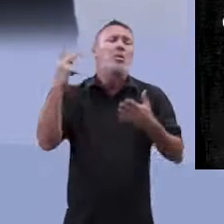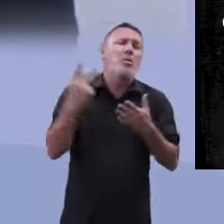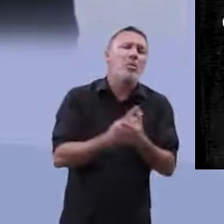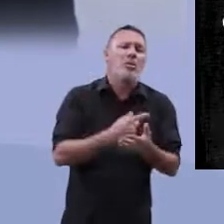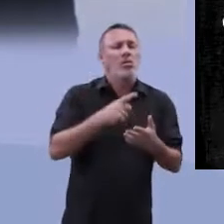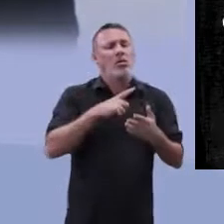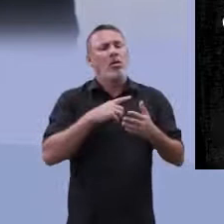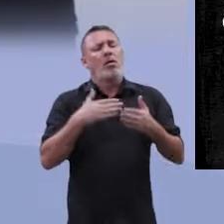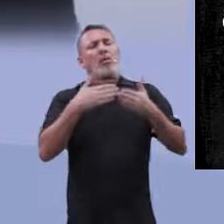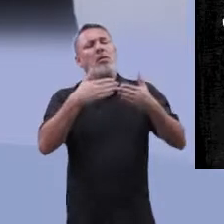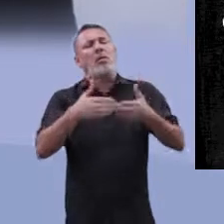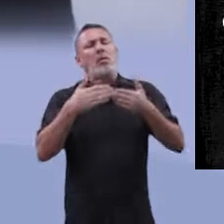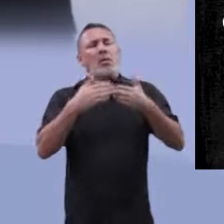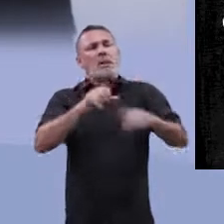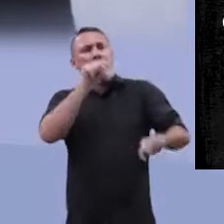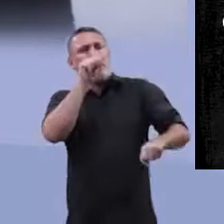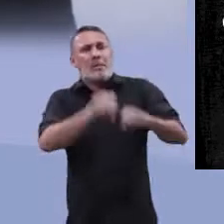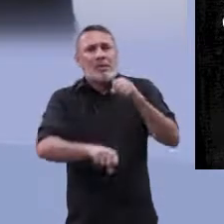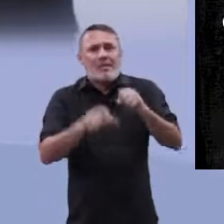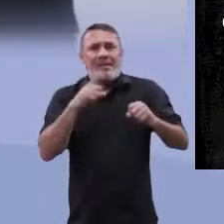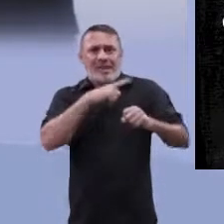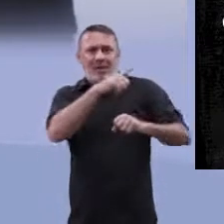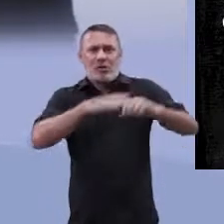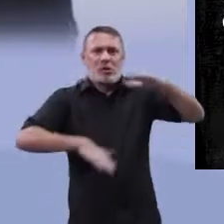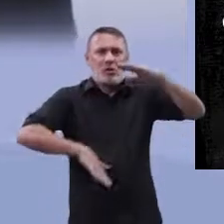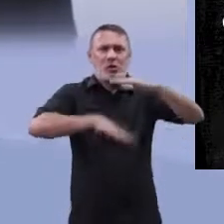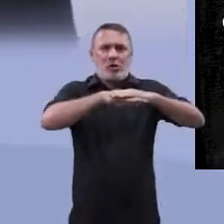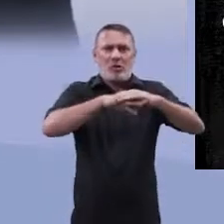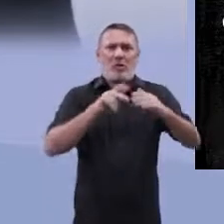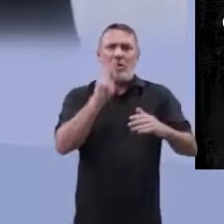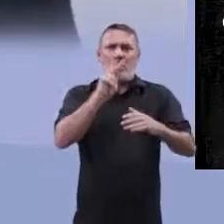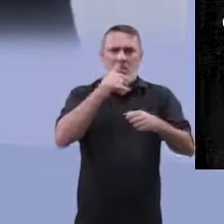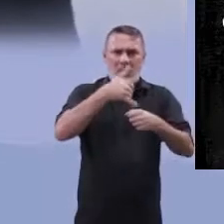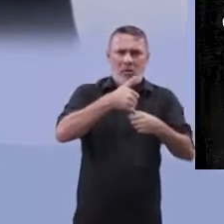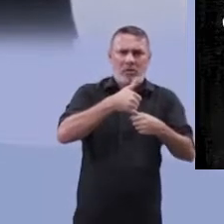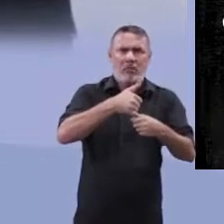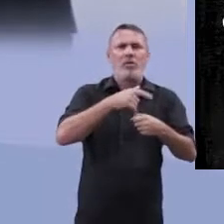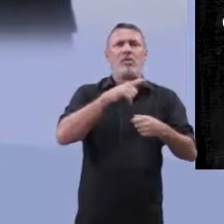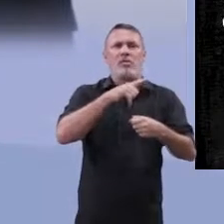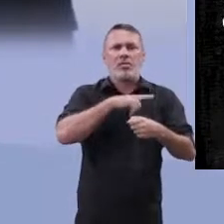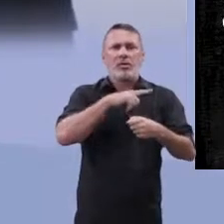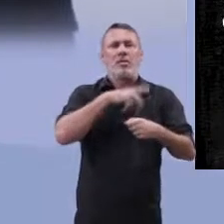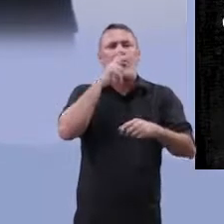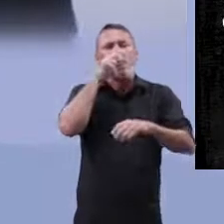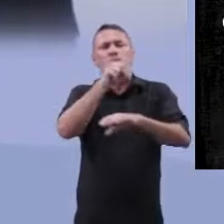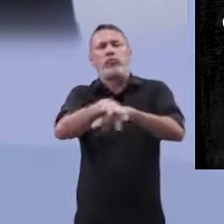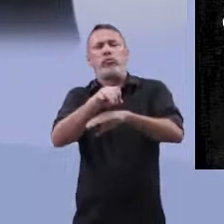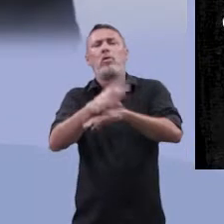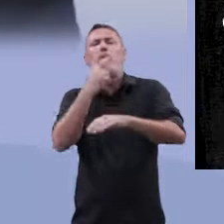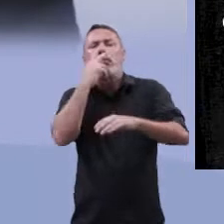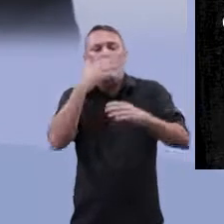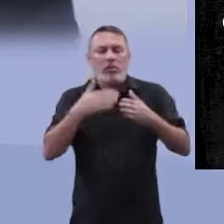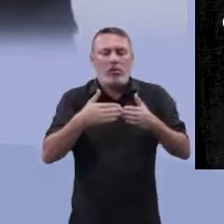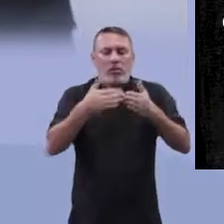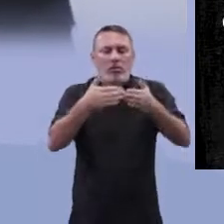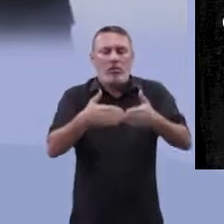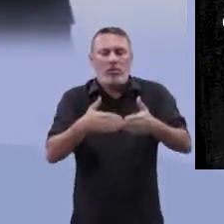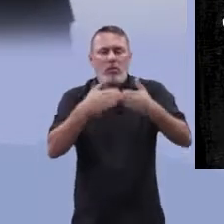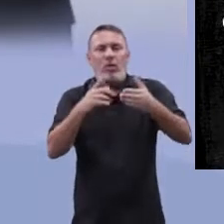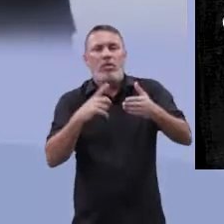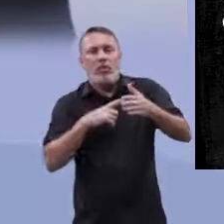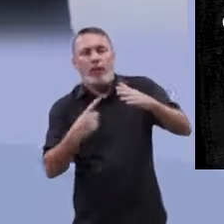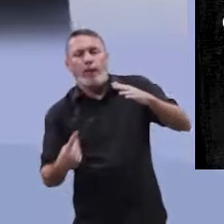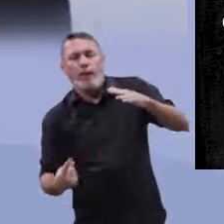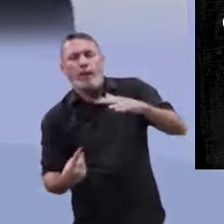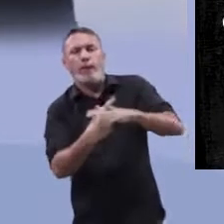Suponha que ocorra um desastre quando o petroleiro se encontra com sua carga máxima. Ele sofre um acidente que ocasiona um furo